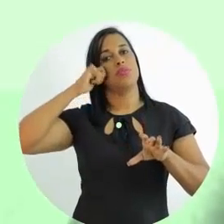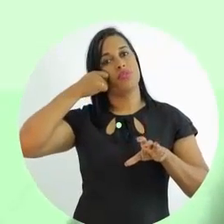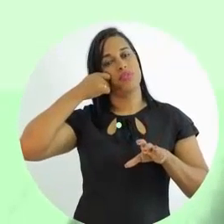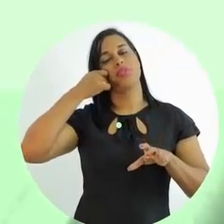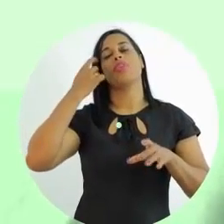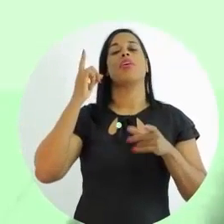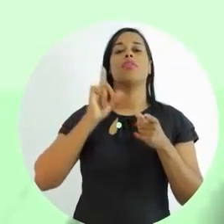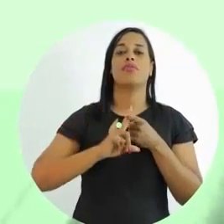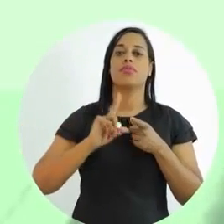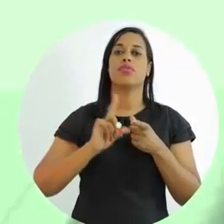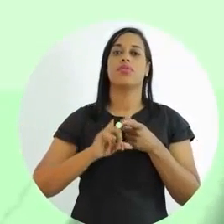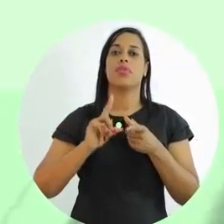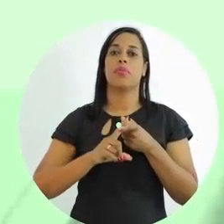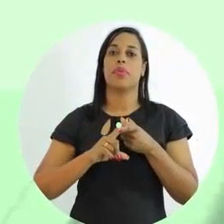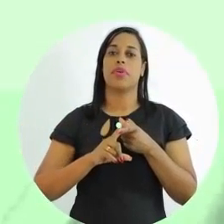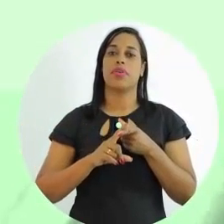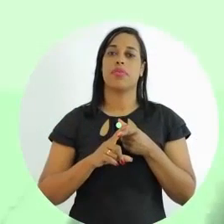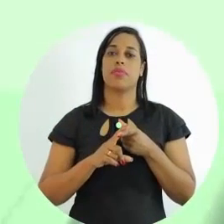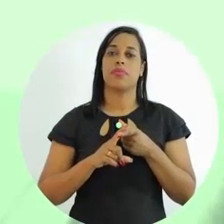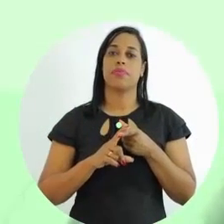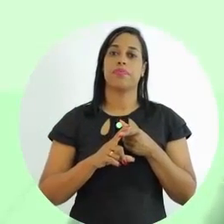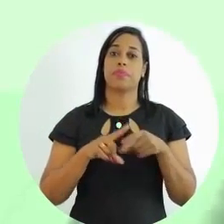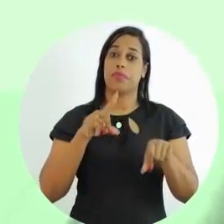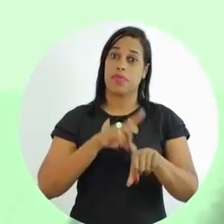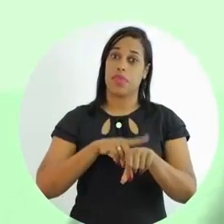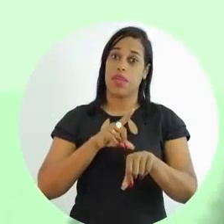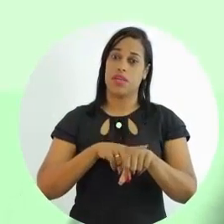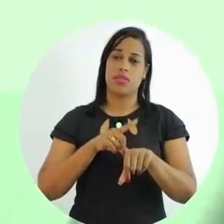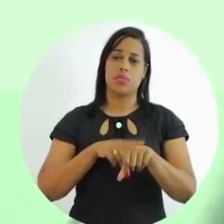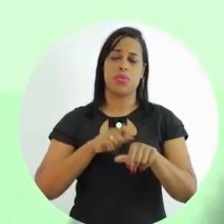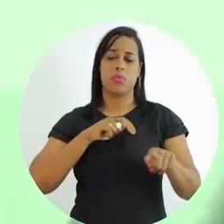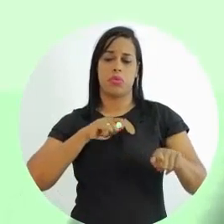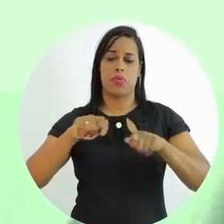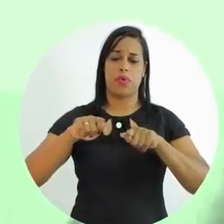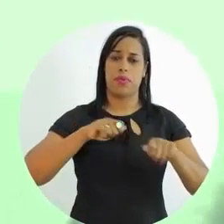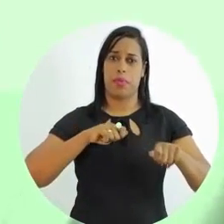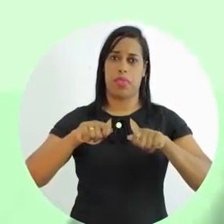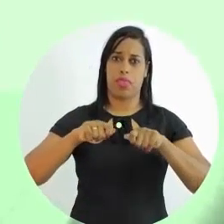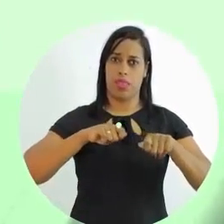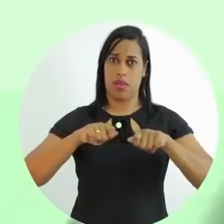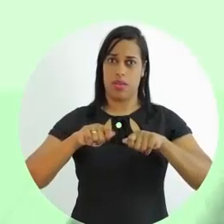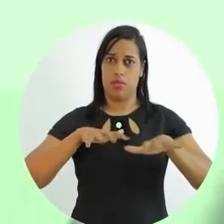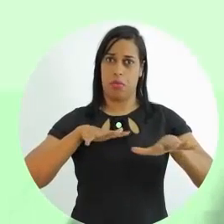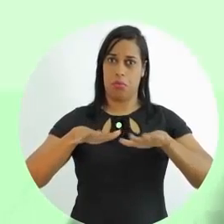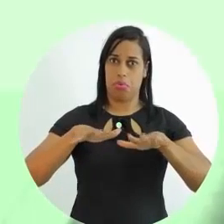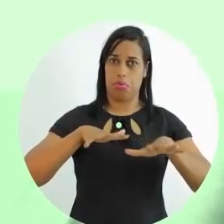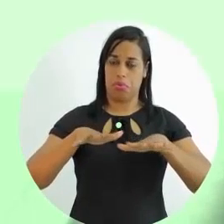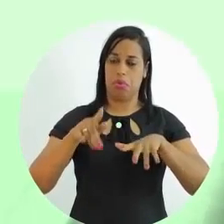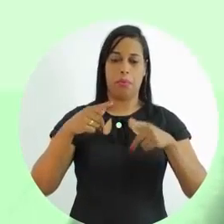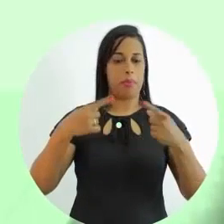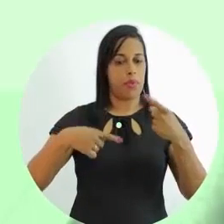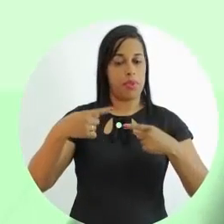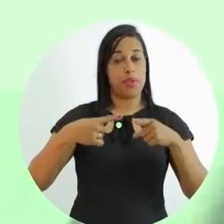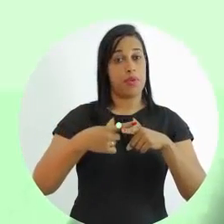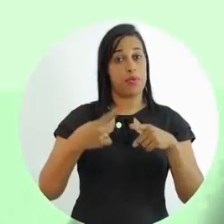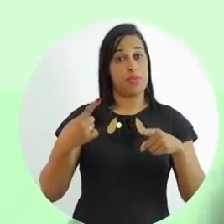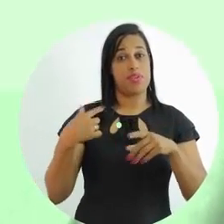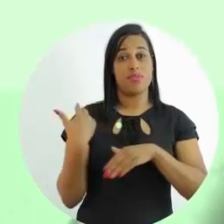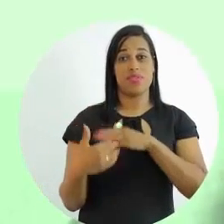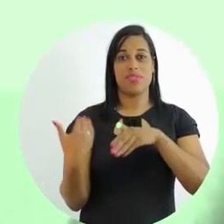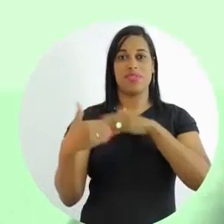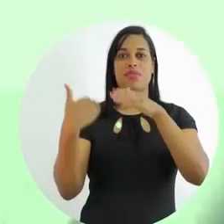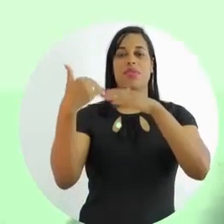escravos. Então, é um período, esse período imperial, bem movimentado, não só com esses elementos políticos, mas também